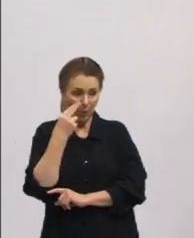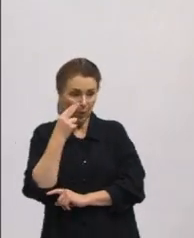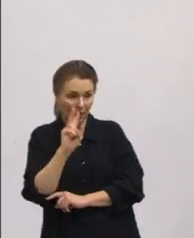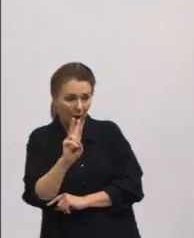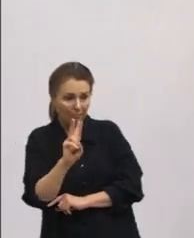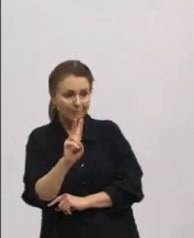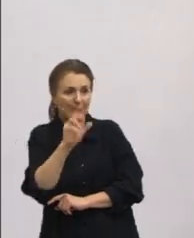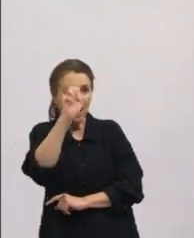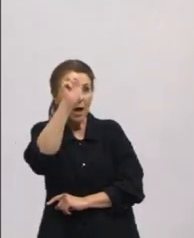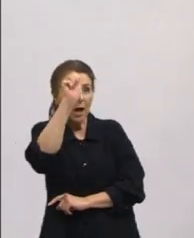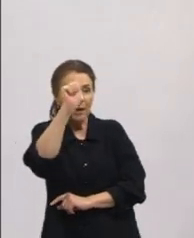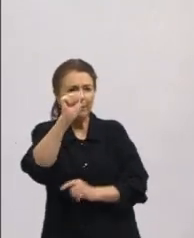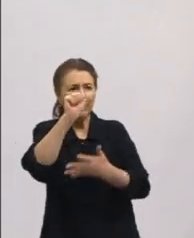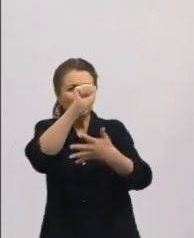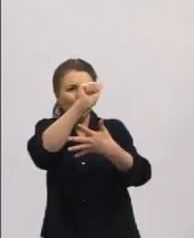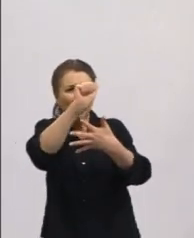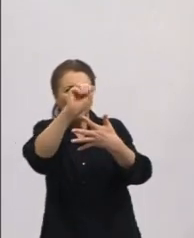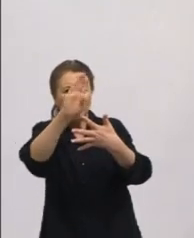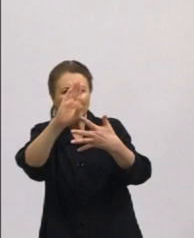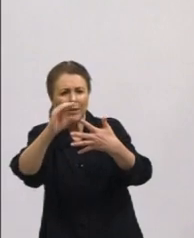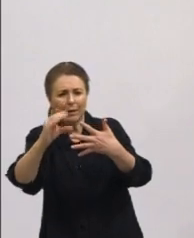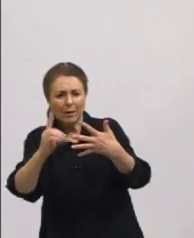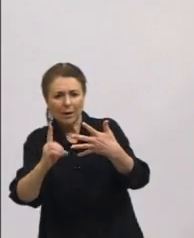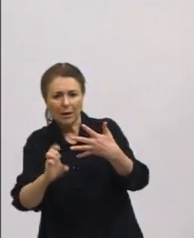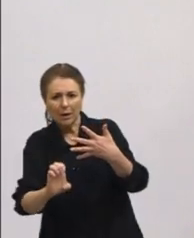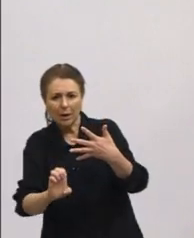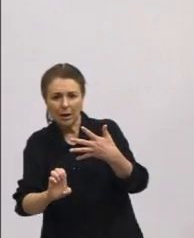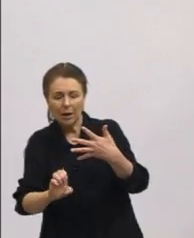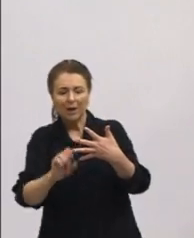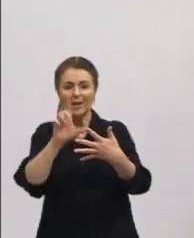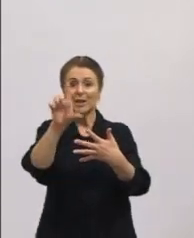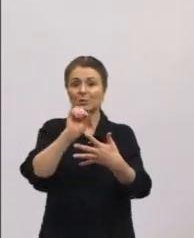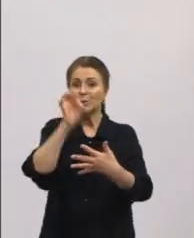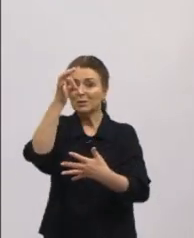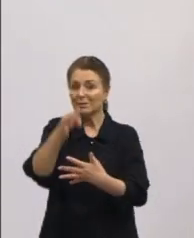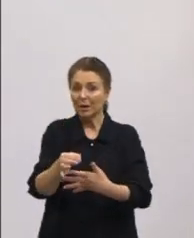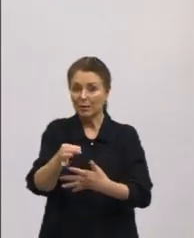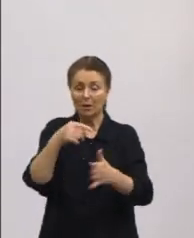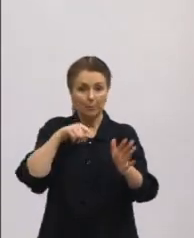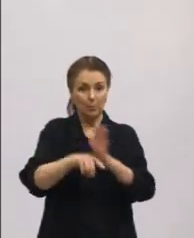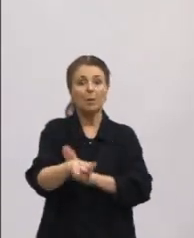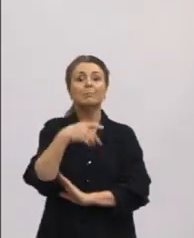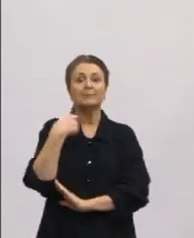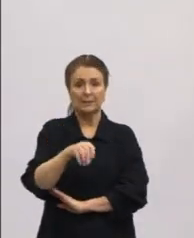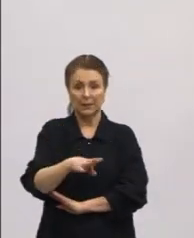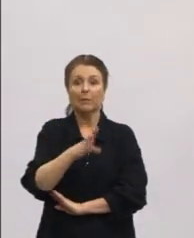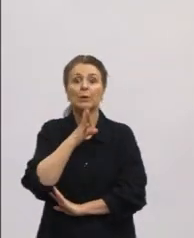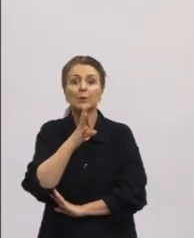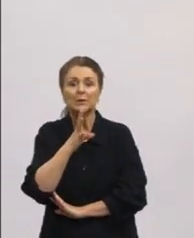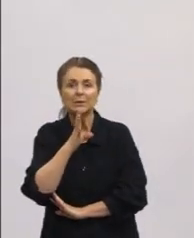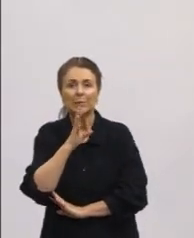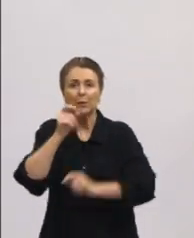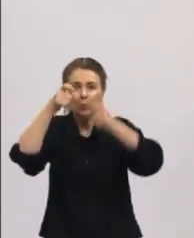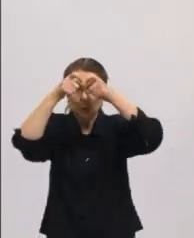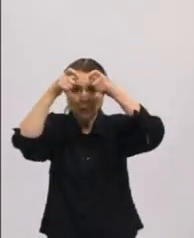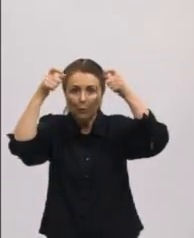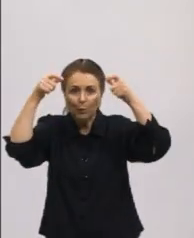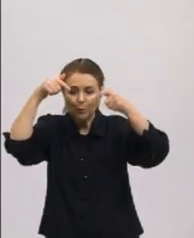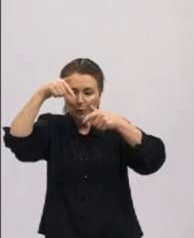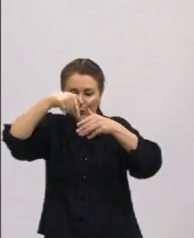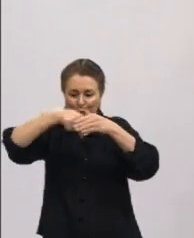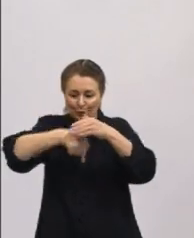ia saber Ó tá falando exatamente disso mas essa questão então precisava de conhecimentos tanto da história quanto